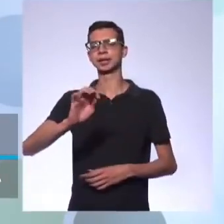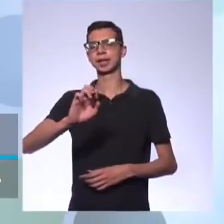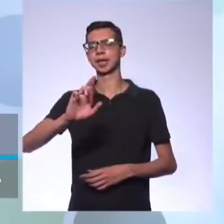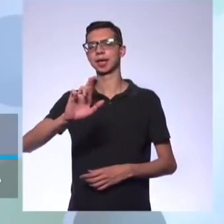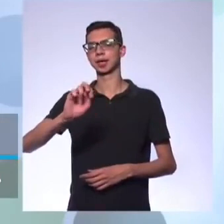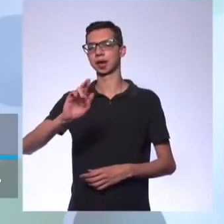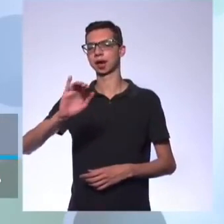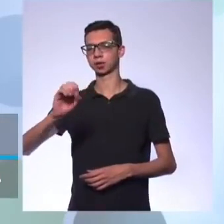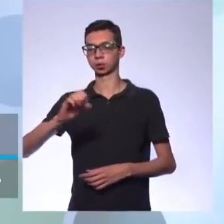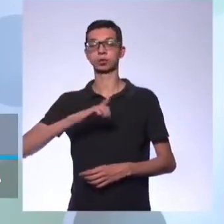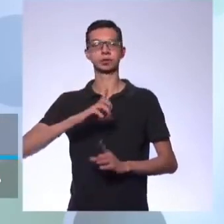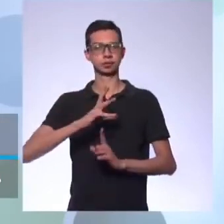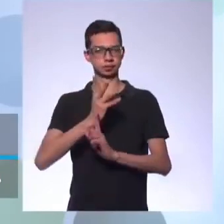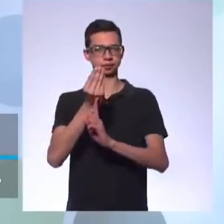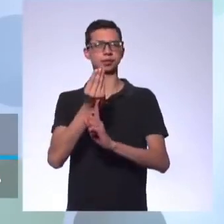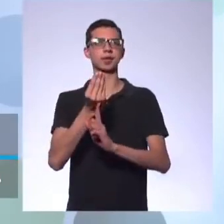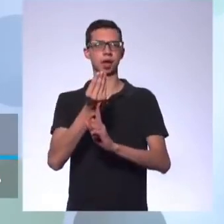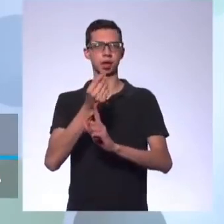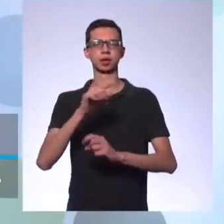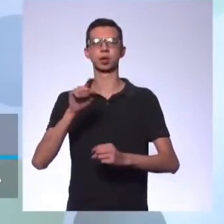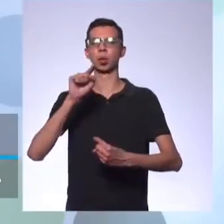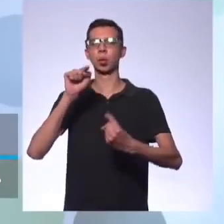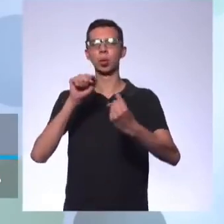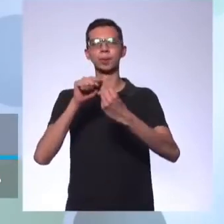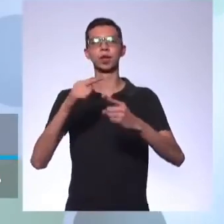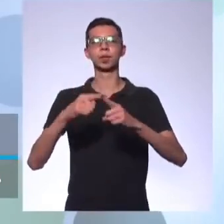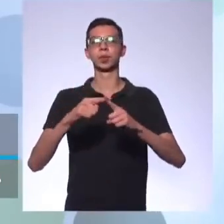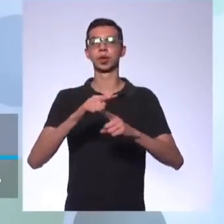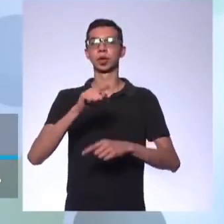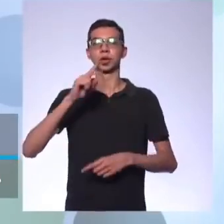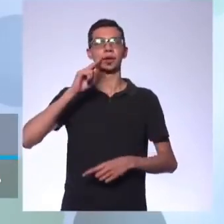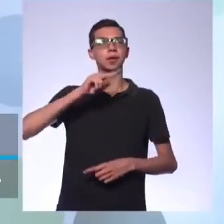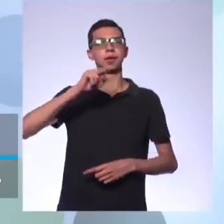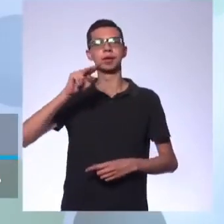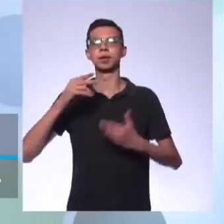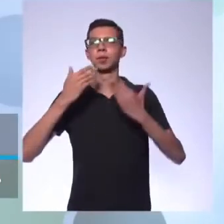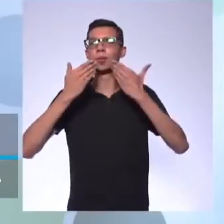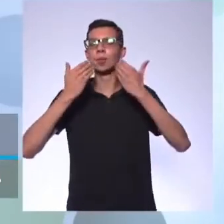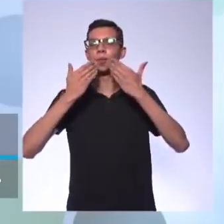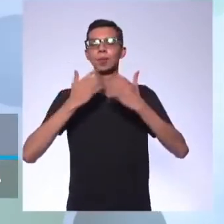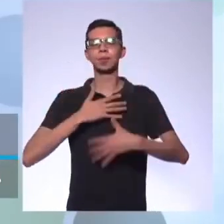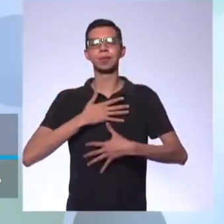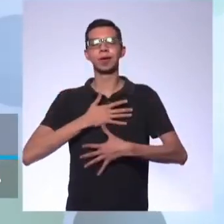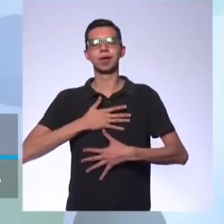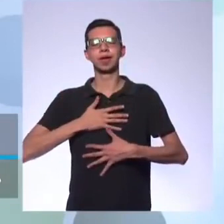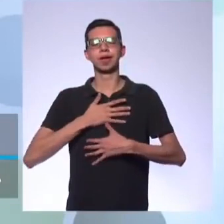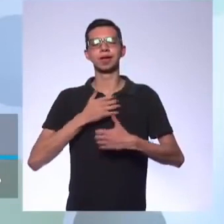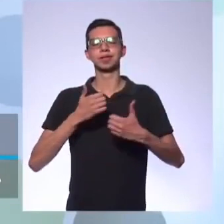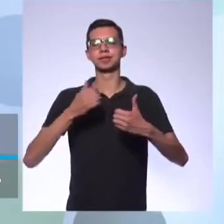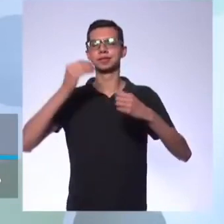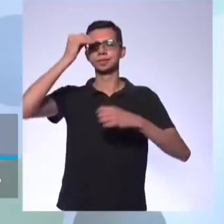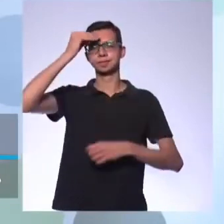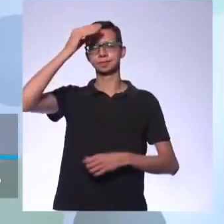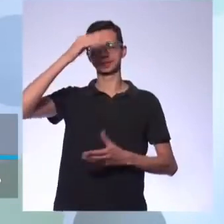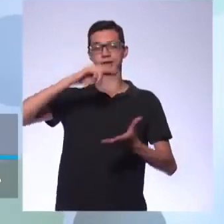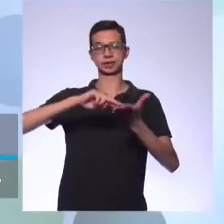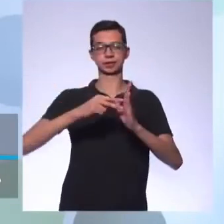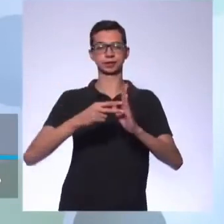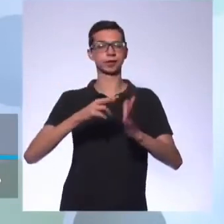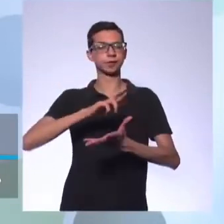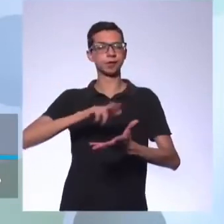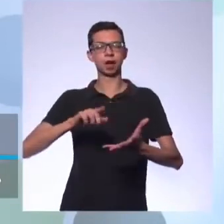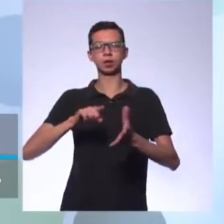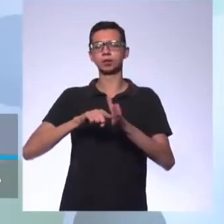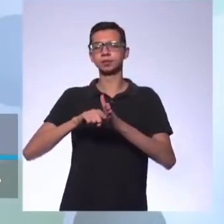objetivo. Além de você buscar prazer na leitura, você busca outros significados, né? Mais ligado ao que a gente conhece como